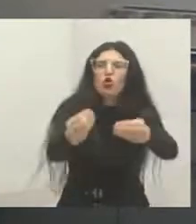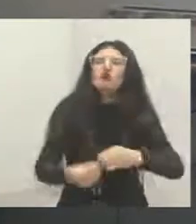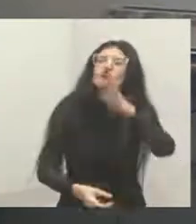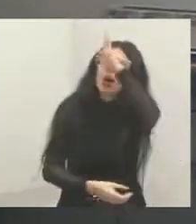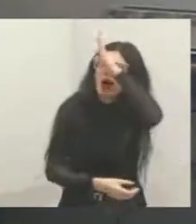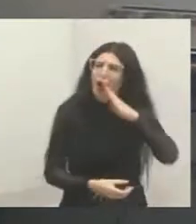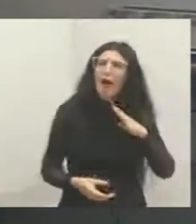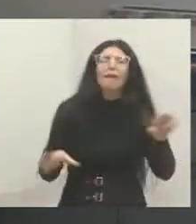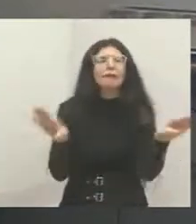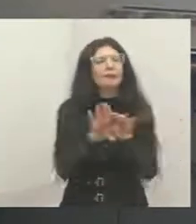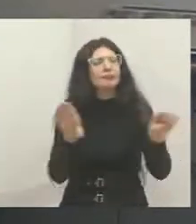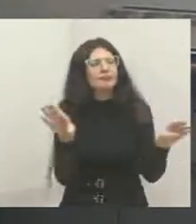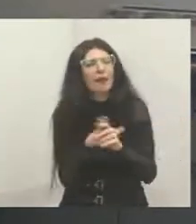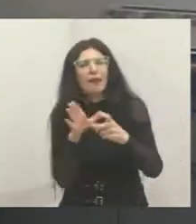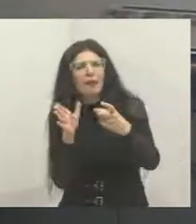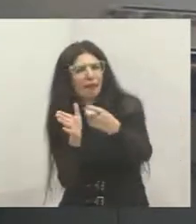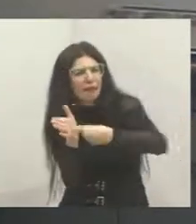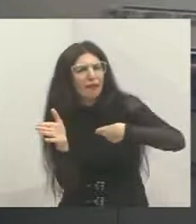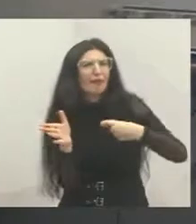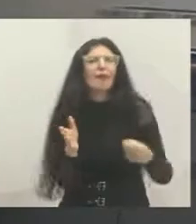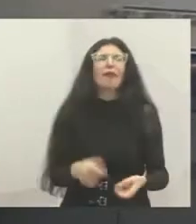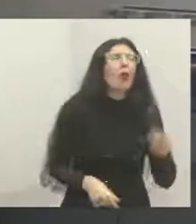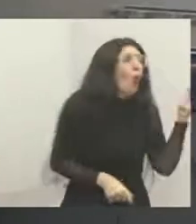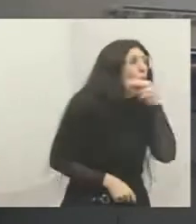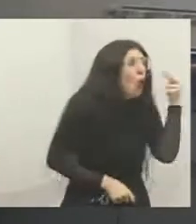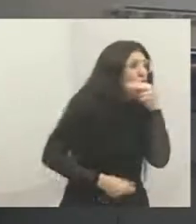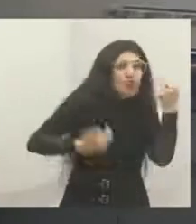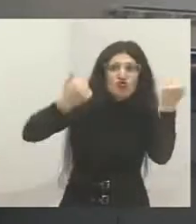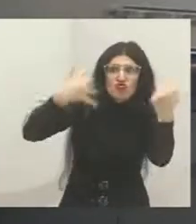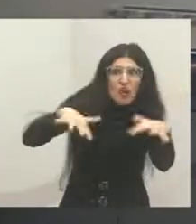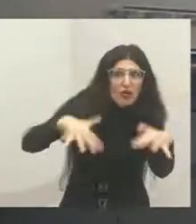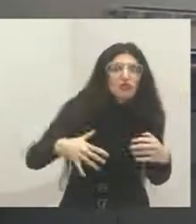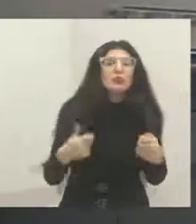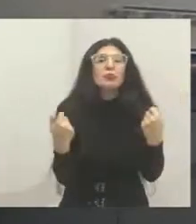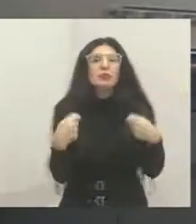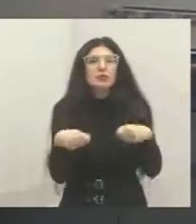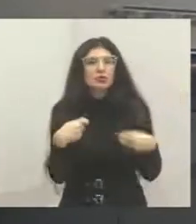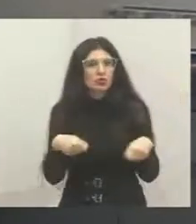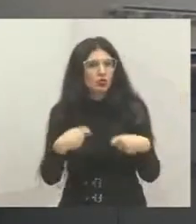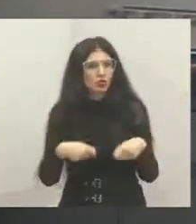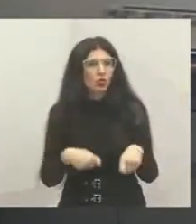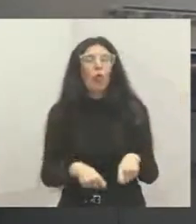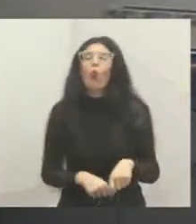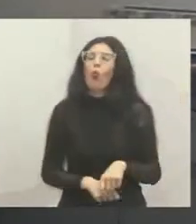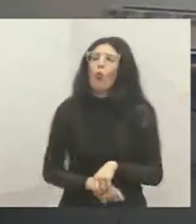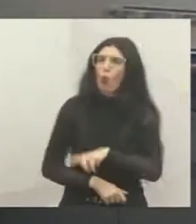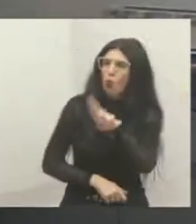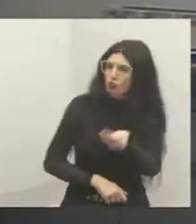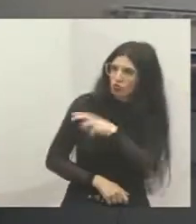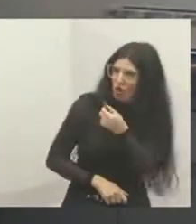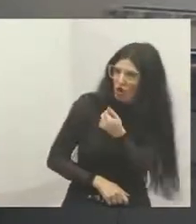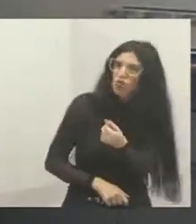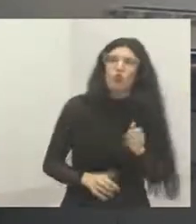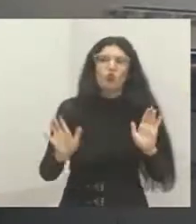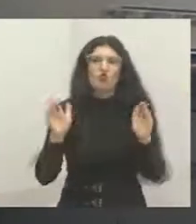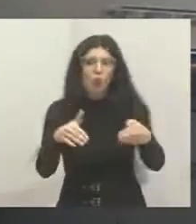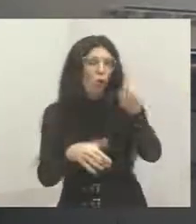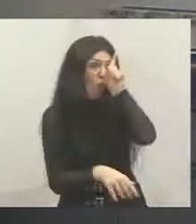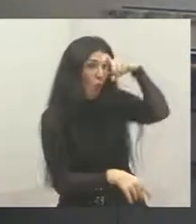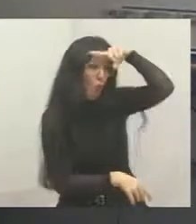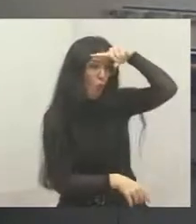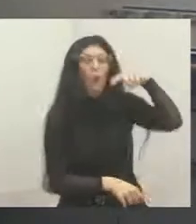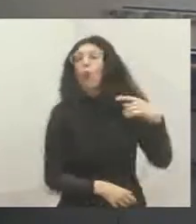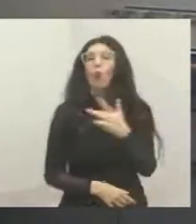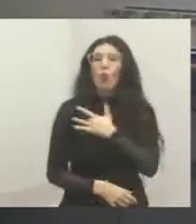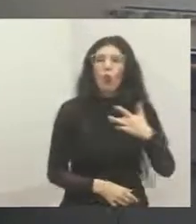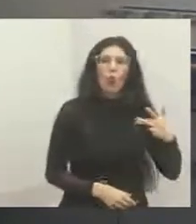contratos, os credenciamentos emergencial do pessoal que foi solicitado para a saúde, o